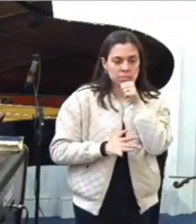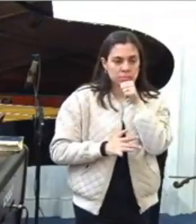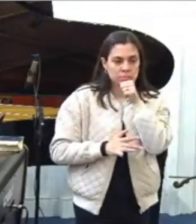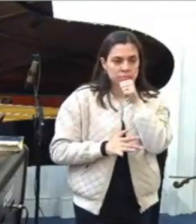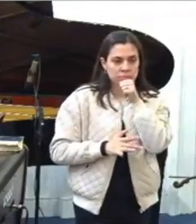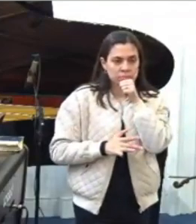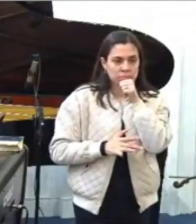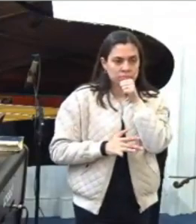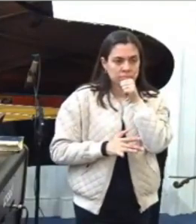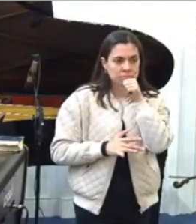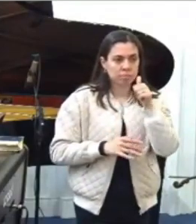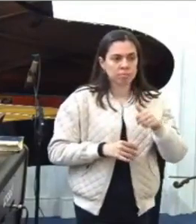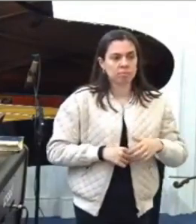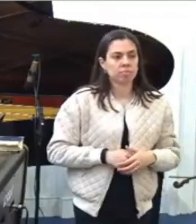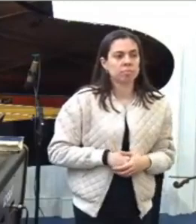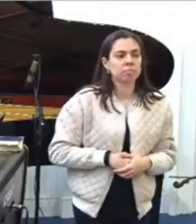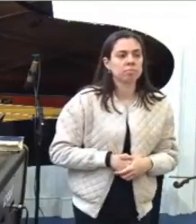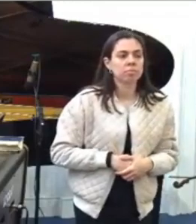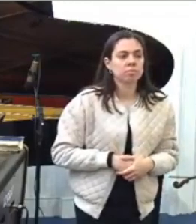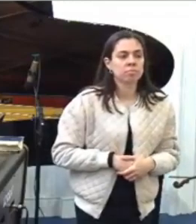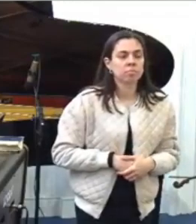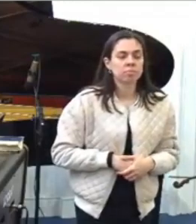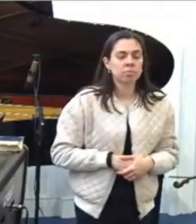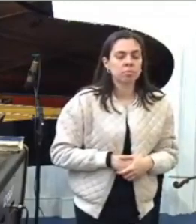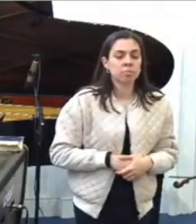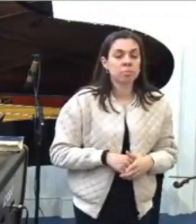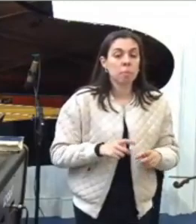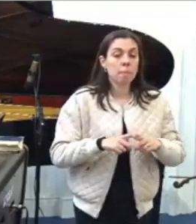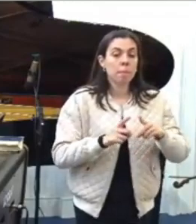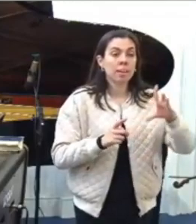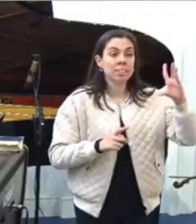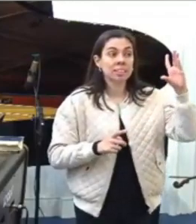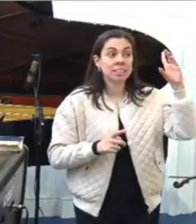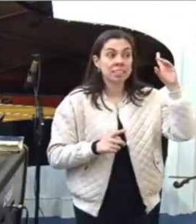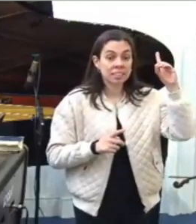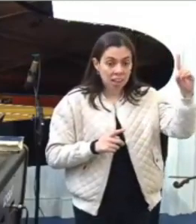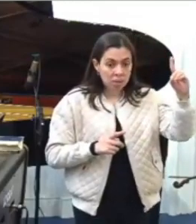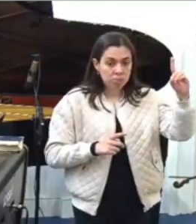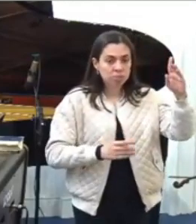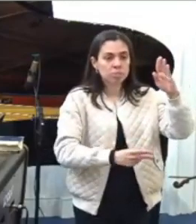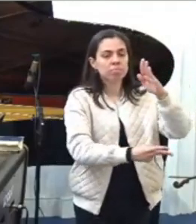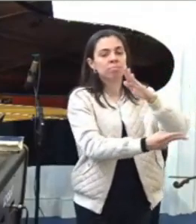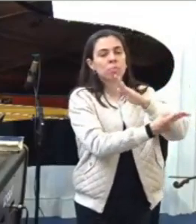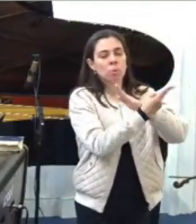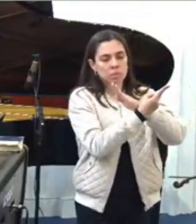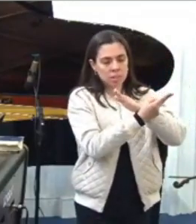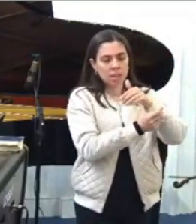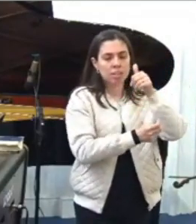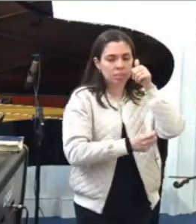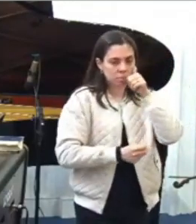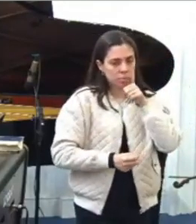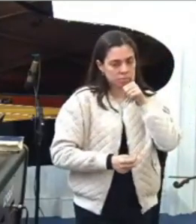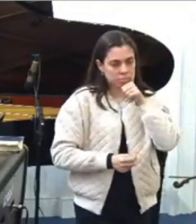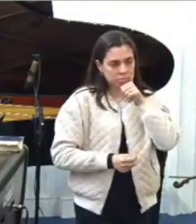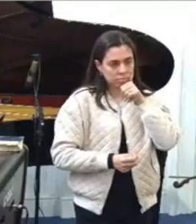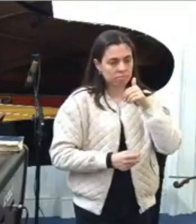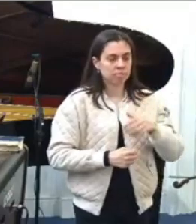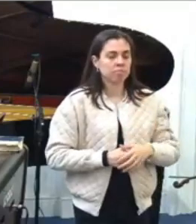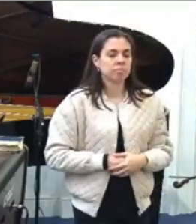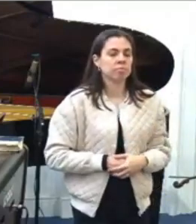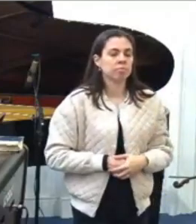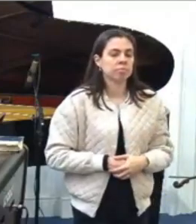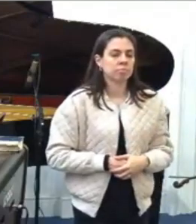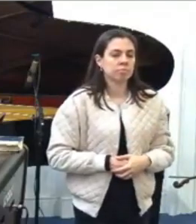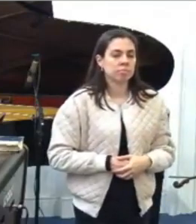de Satanás, como de um rio que sai de sua boca, Deus fala a respeito da proteção que ele dá para a mulher. Num primeiro